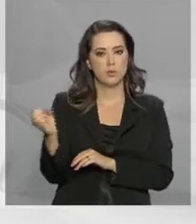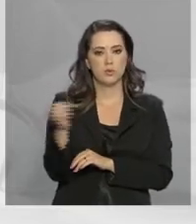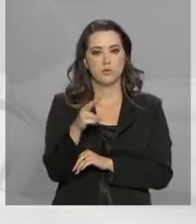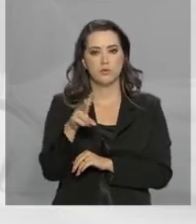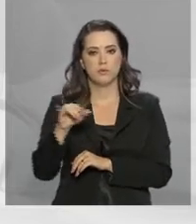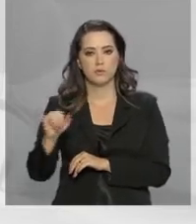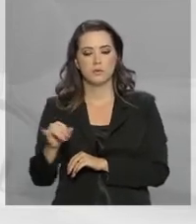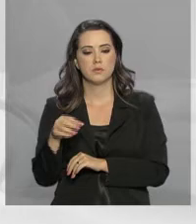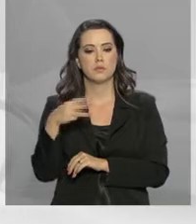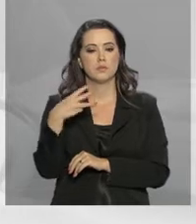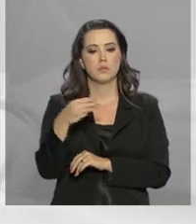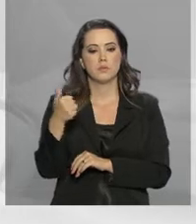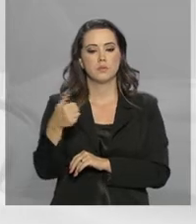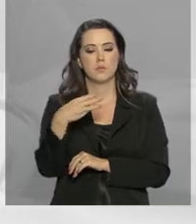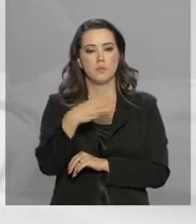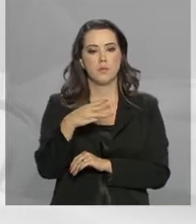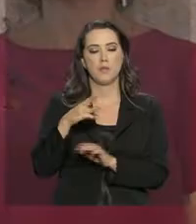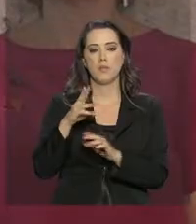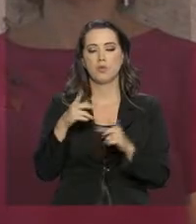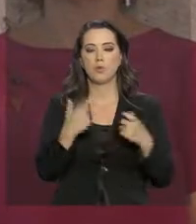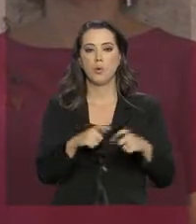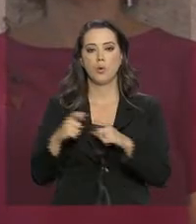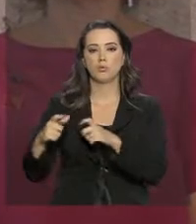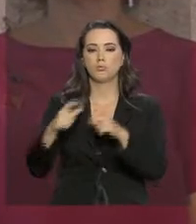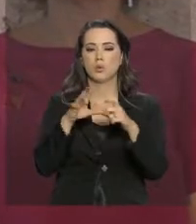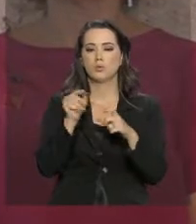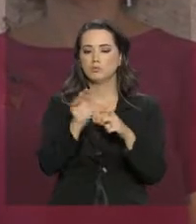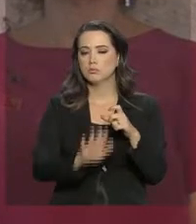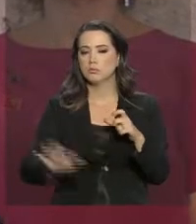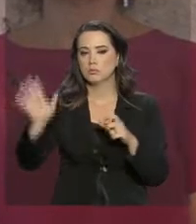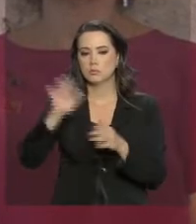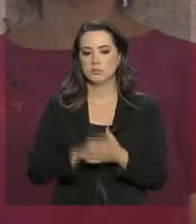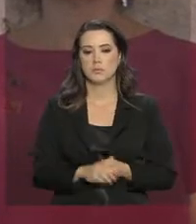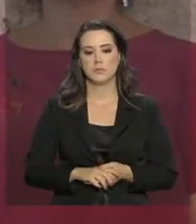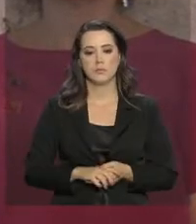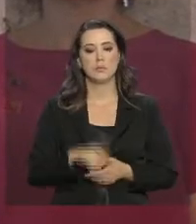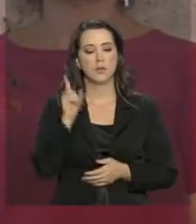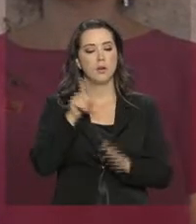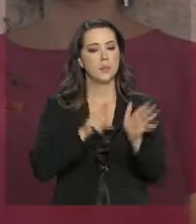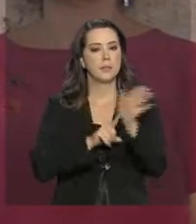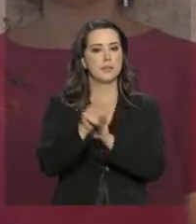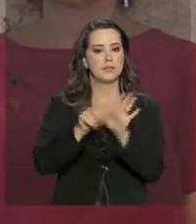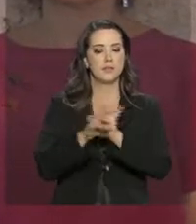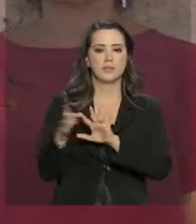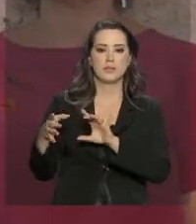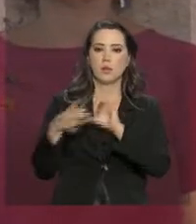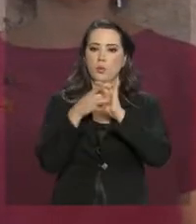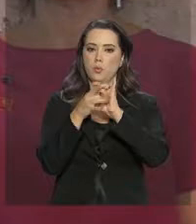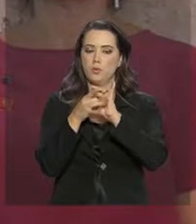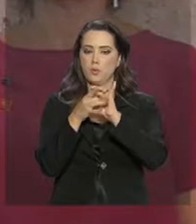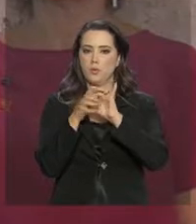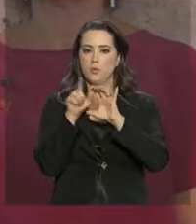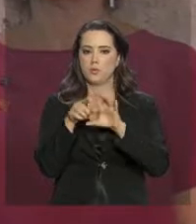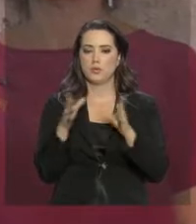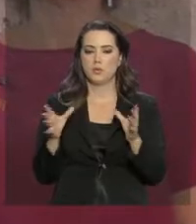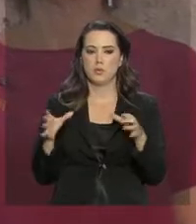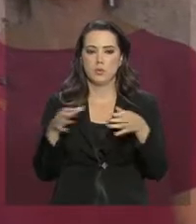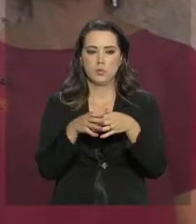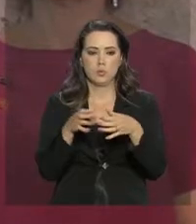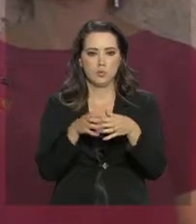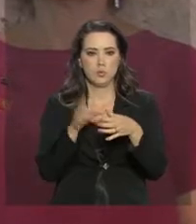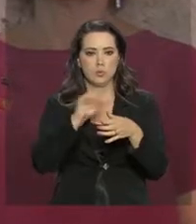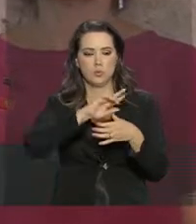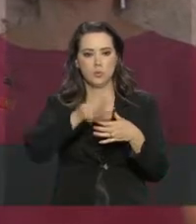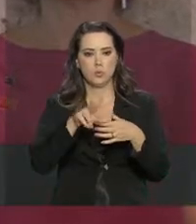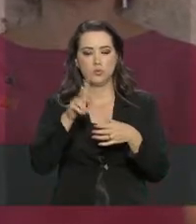312 escolas em todo o país pesquisa científica é aliada à ampliação de rede então andar